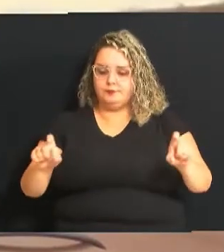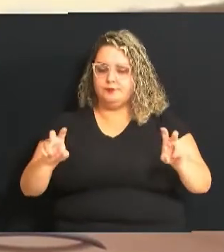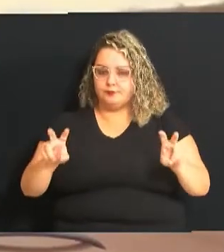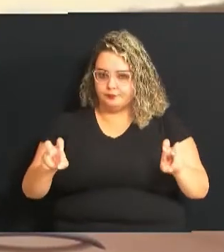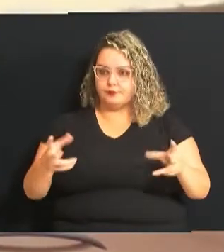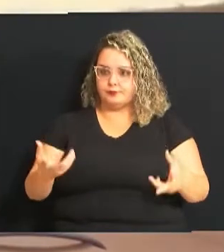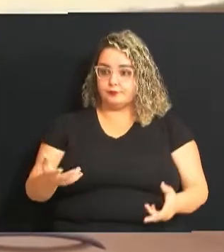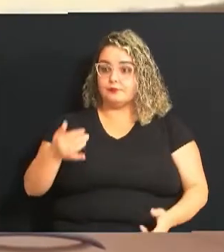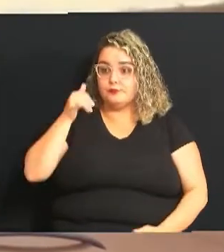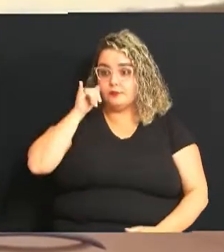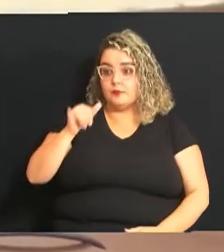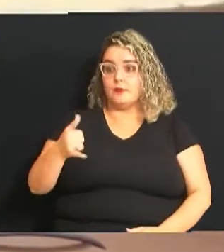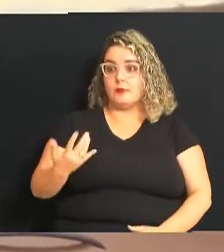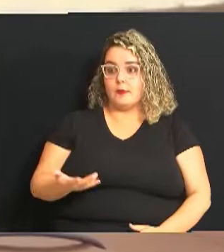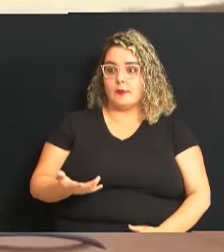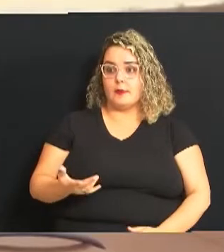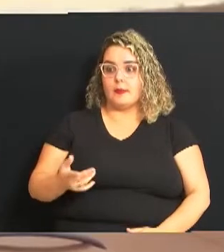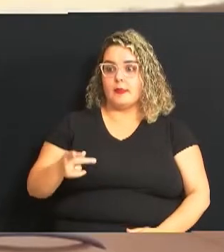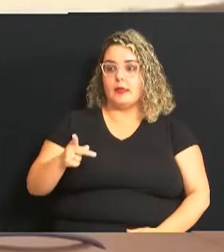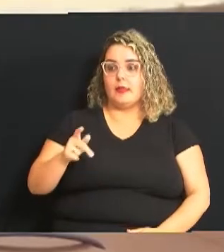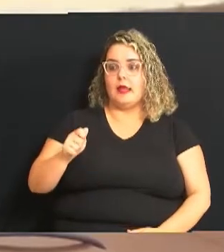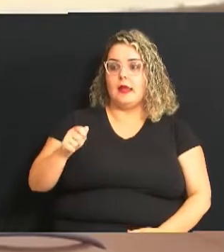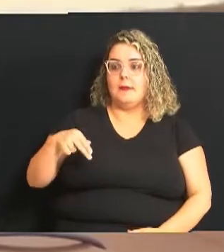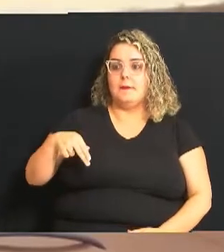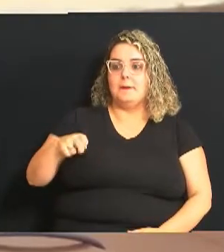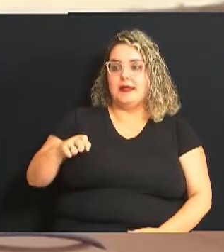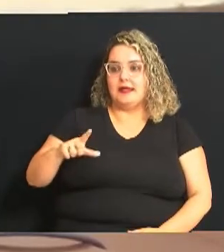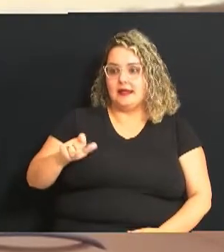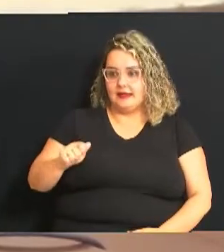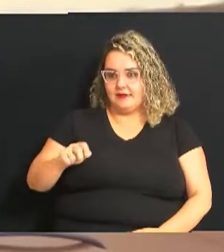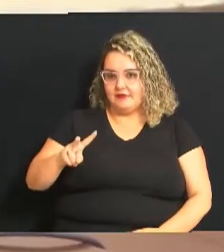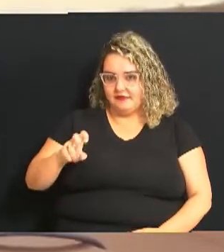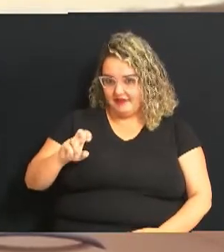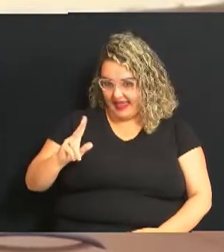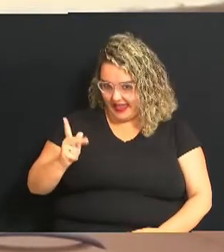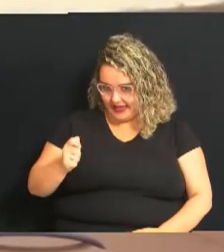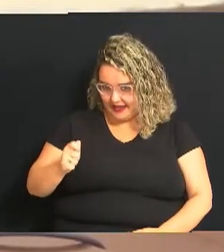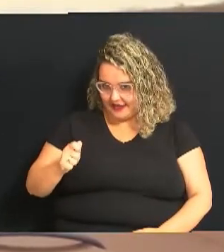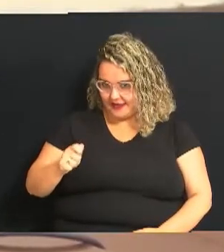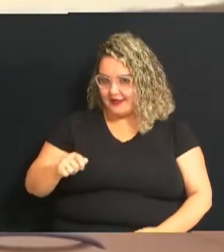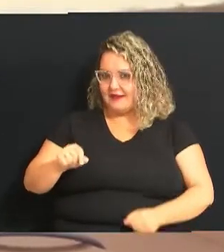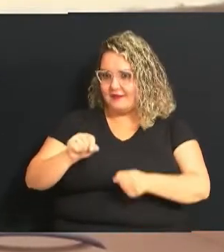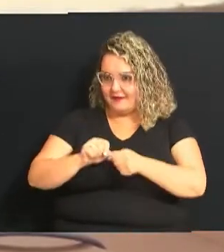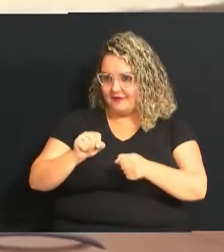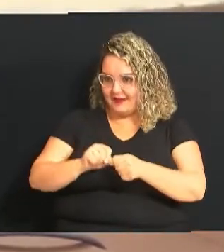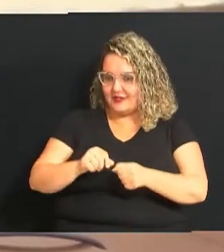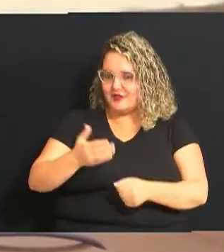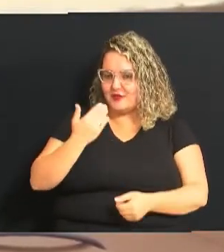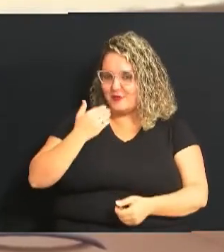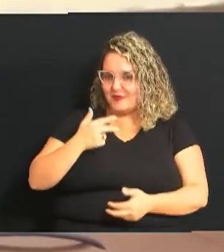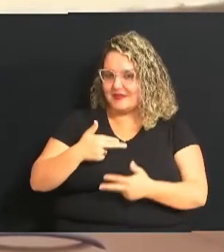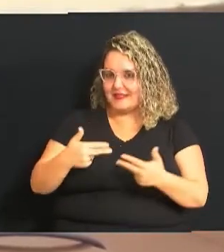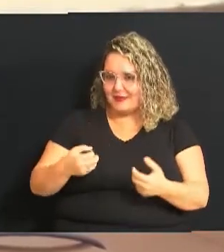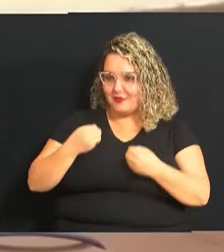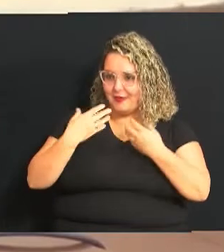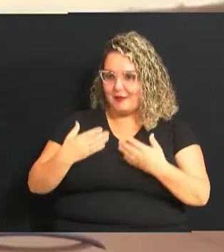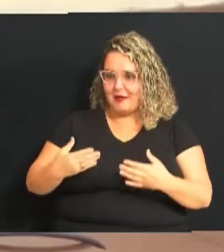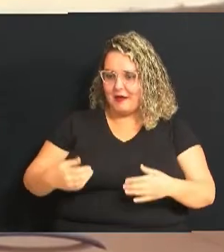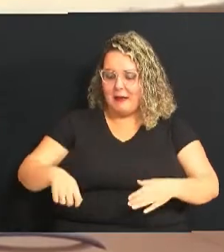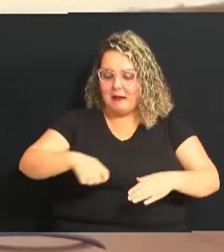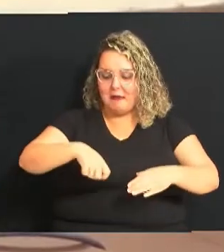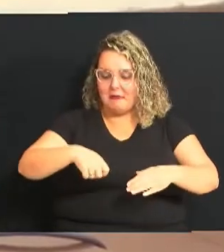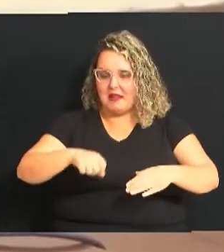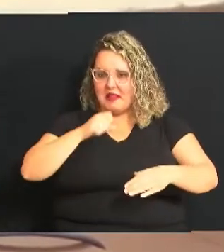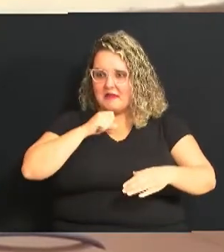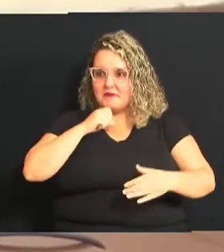deveríamos evitar. Panela velha é que faz comida boa. Ele está muito velho para isso. Até que